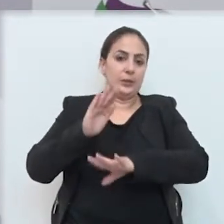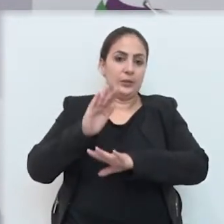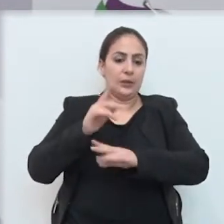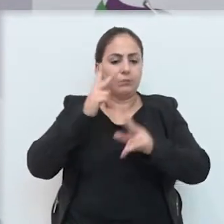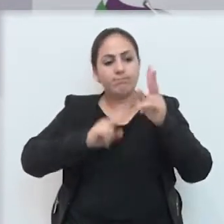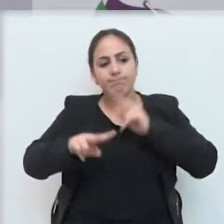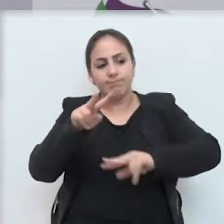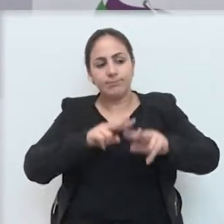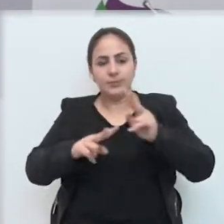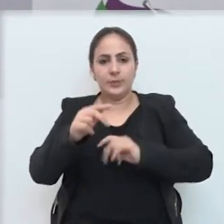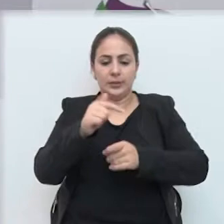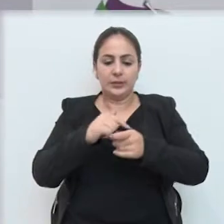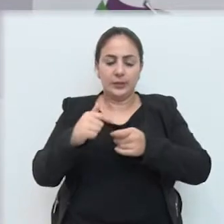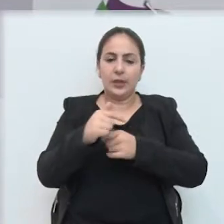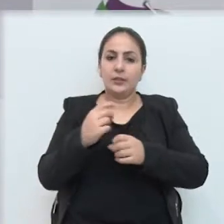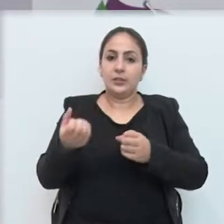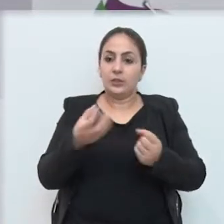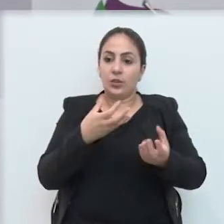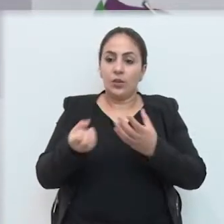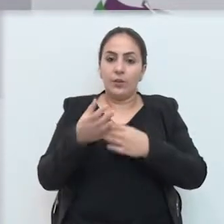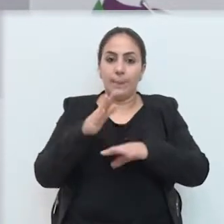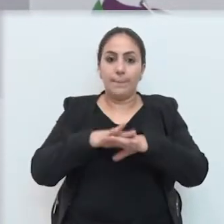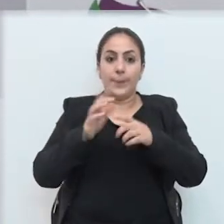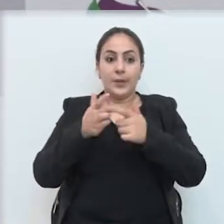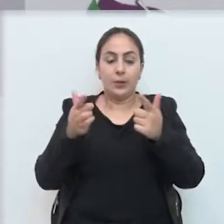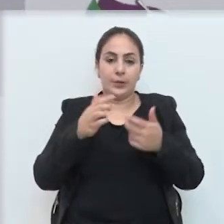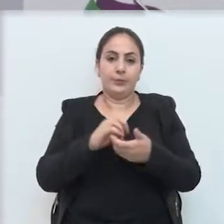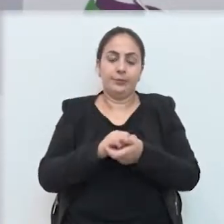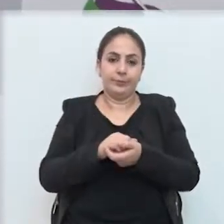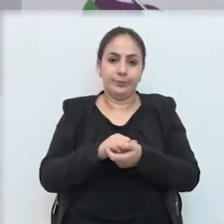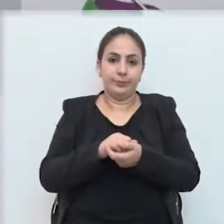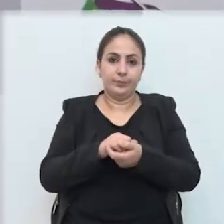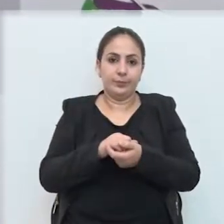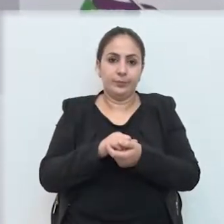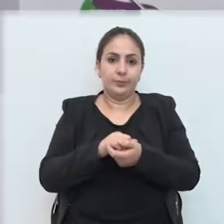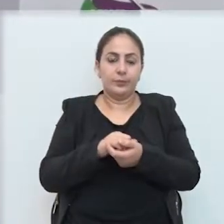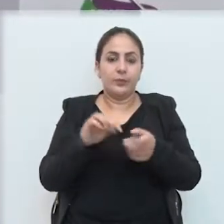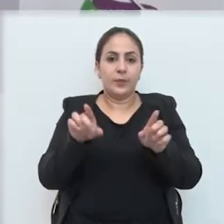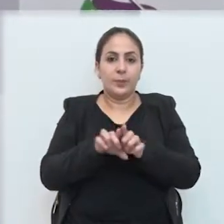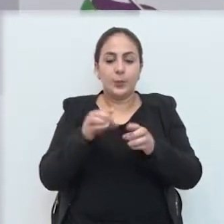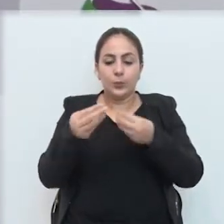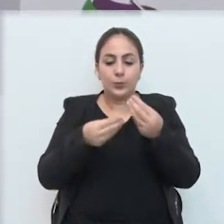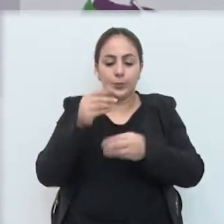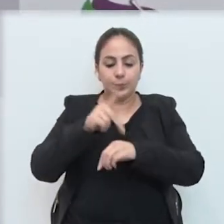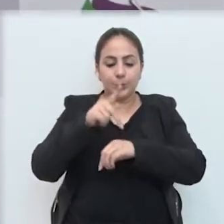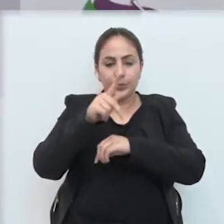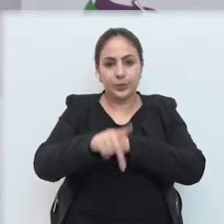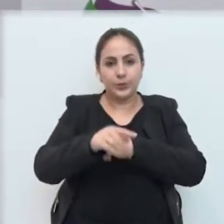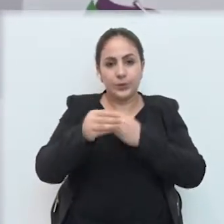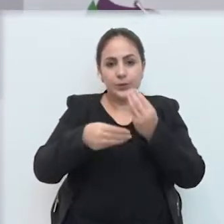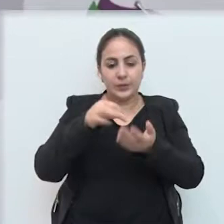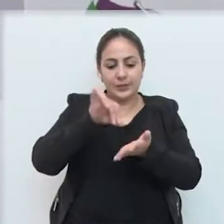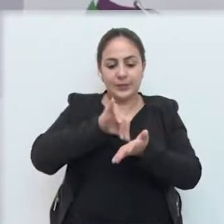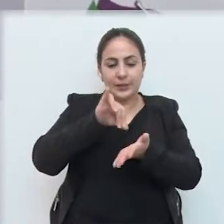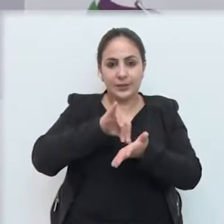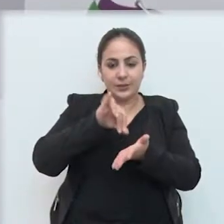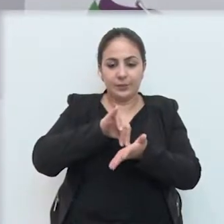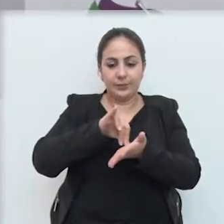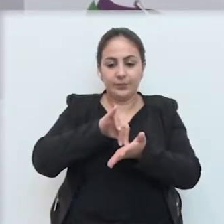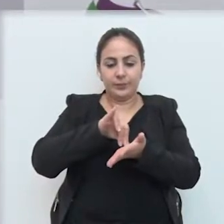vez mais visível nas cidades modernas, nas maiores cidades, em cidades que, como Passo Fundo,